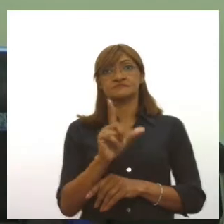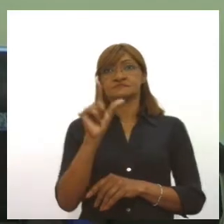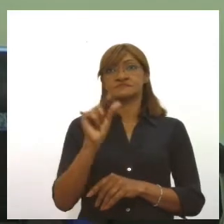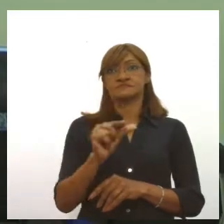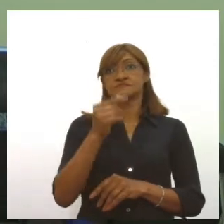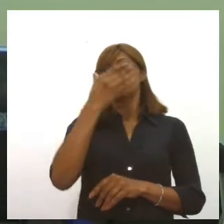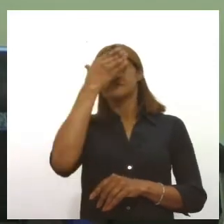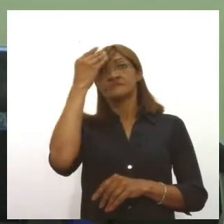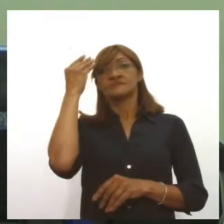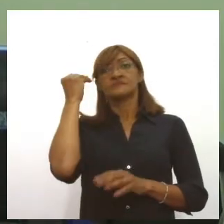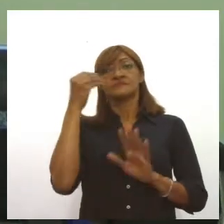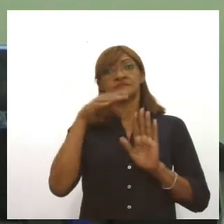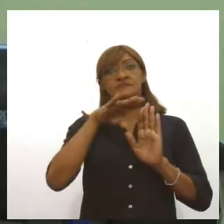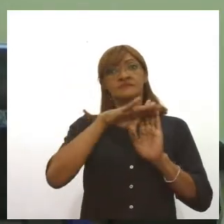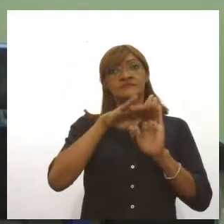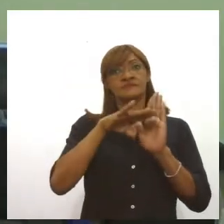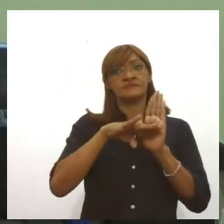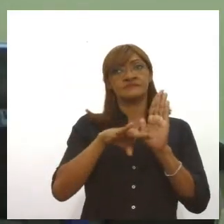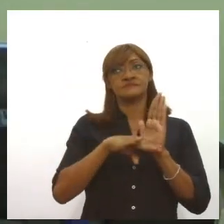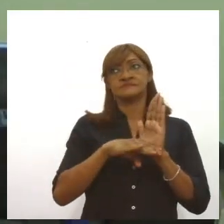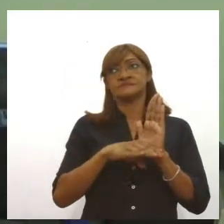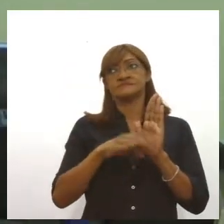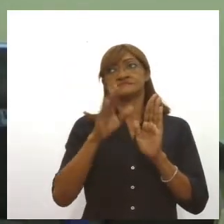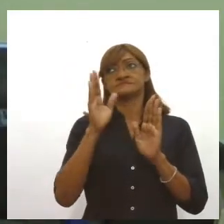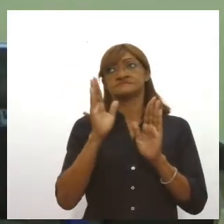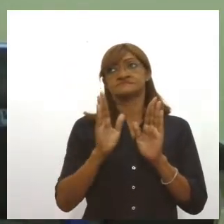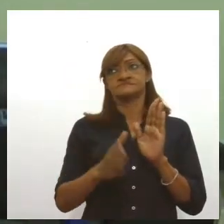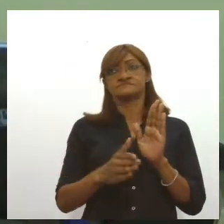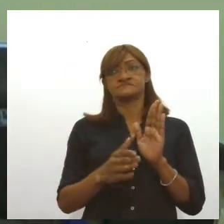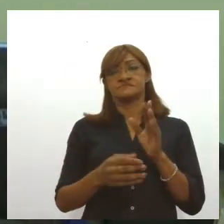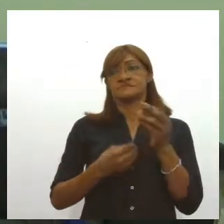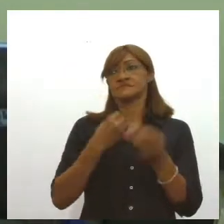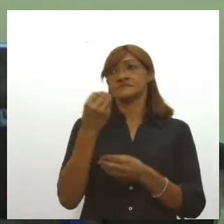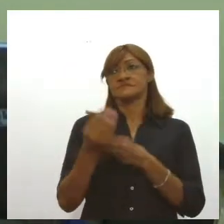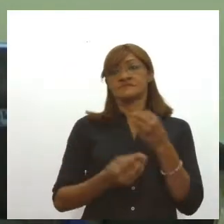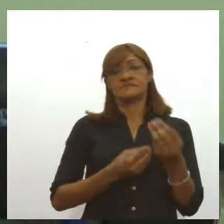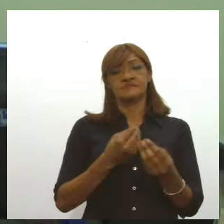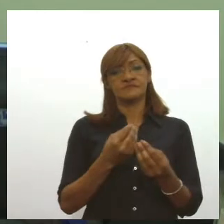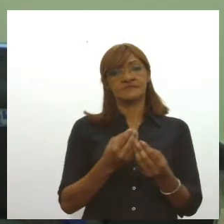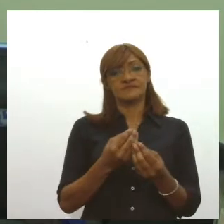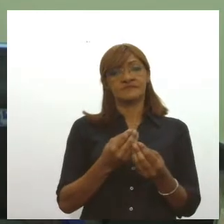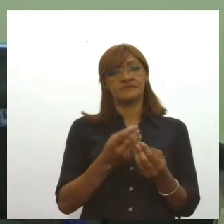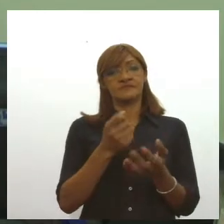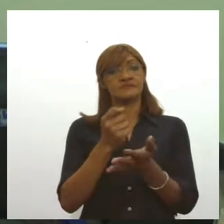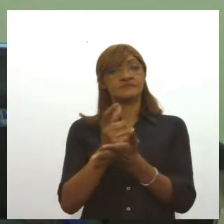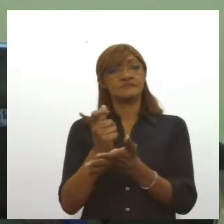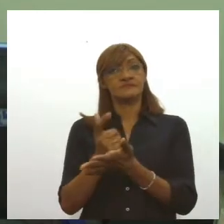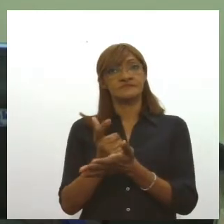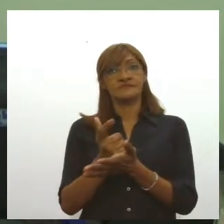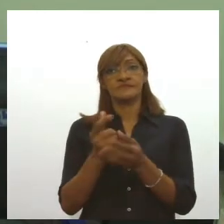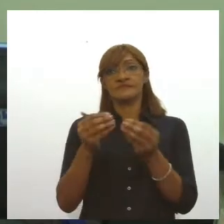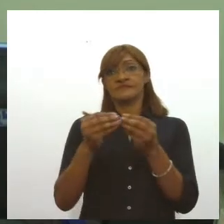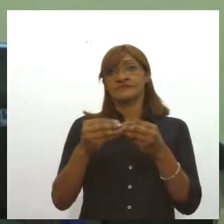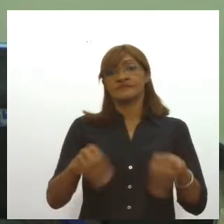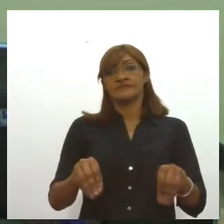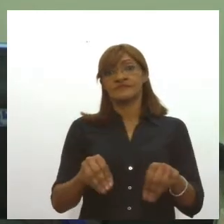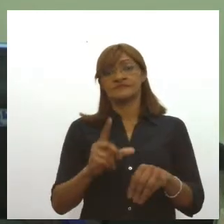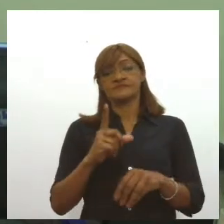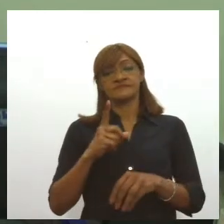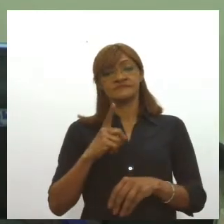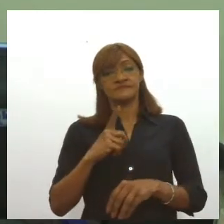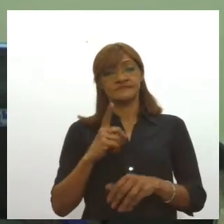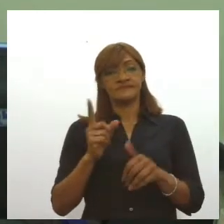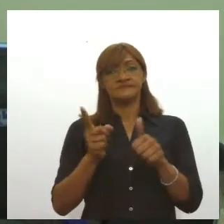o seu planejamento e acabar aí não tendo como arcar e prejudicar as suas finanças. Então, o primeiro ponto é